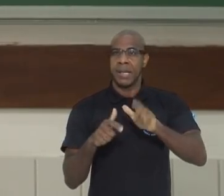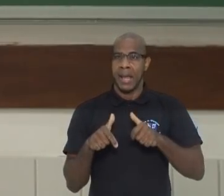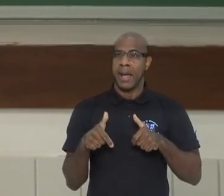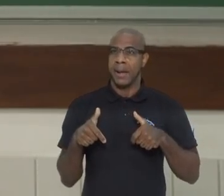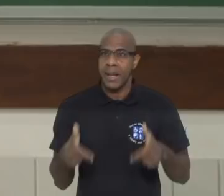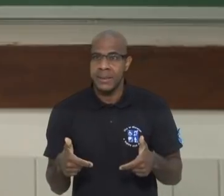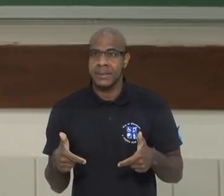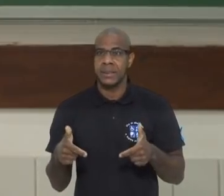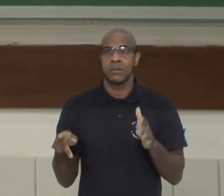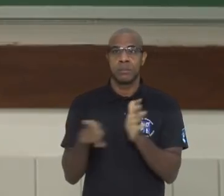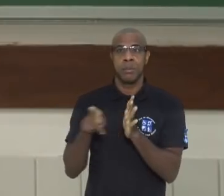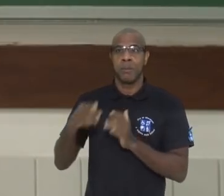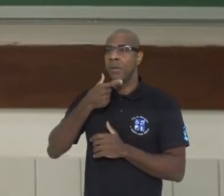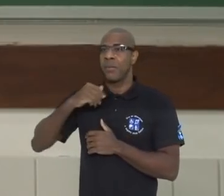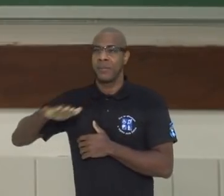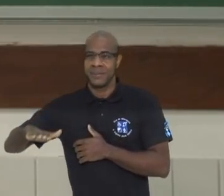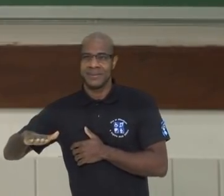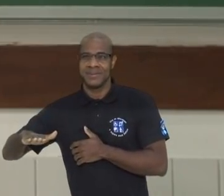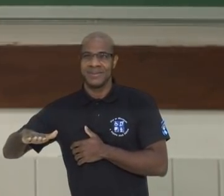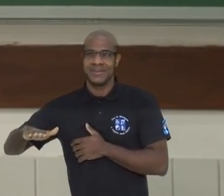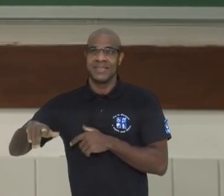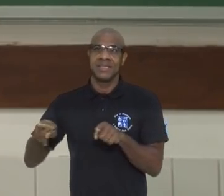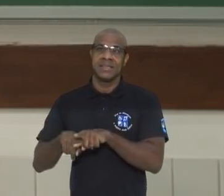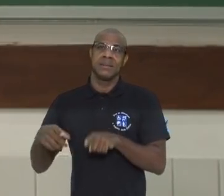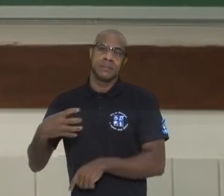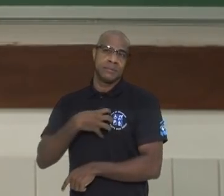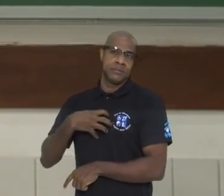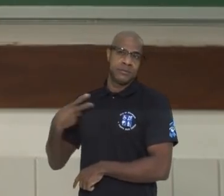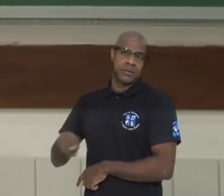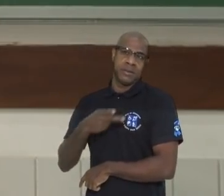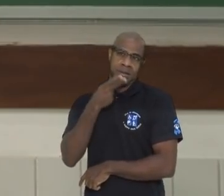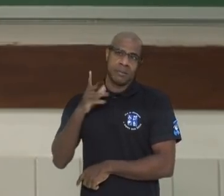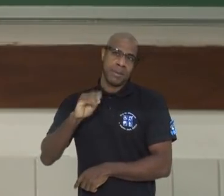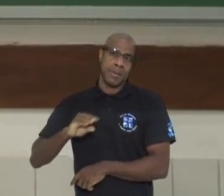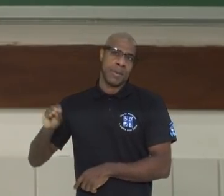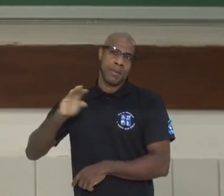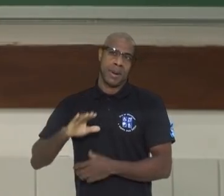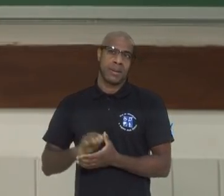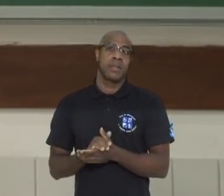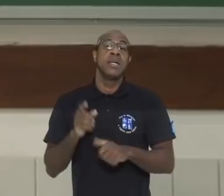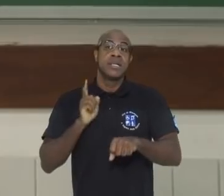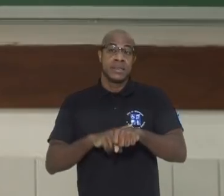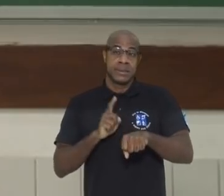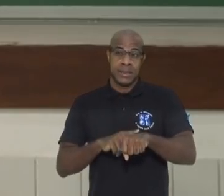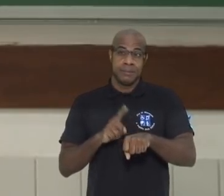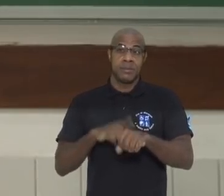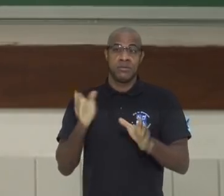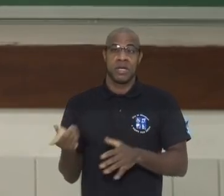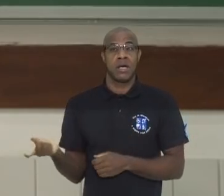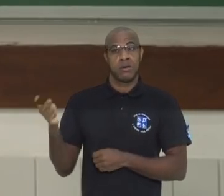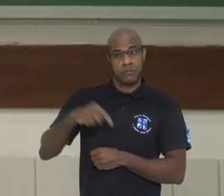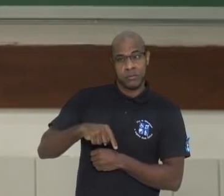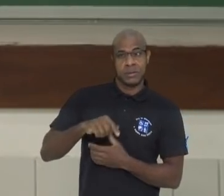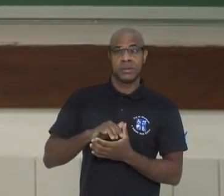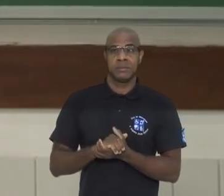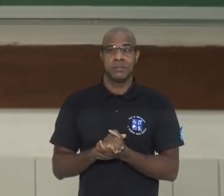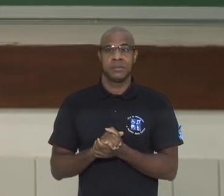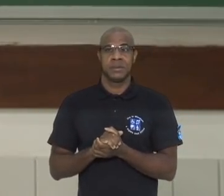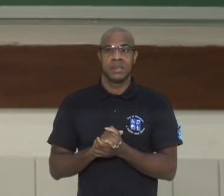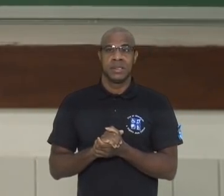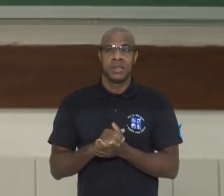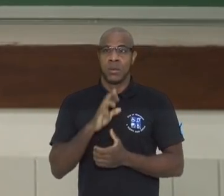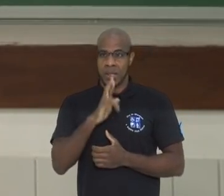ação do Pequeno Príncipe e pelo jeito dele falar. Um tempinho e nós já voltamos com